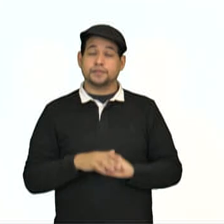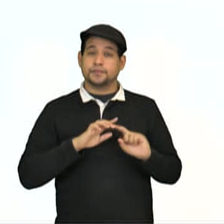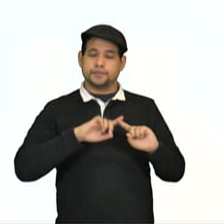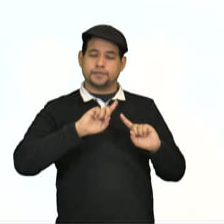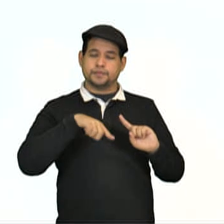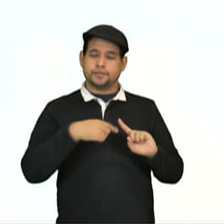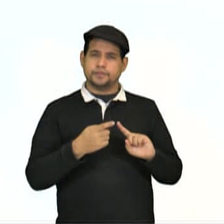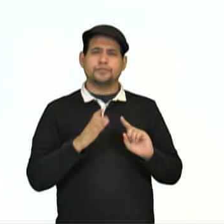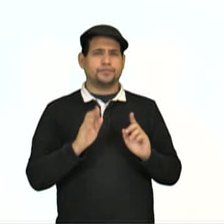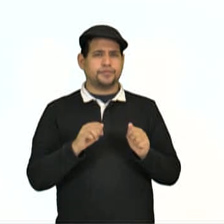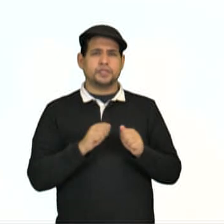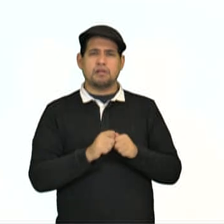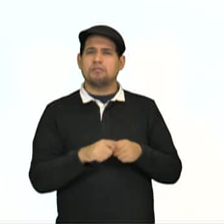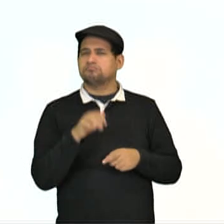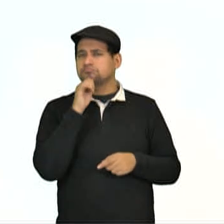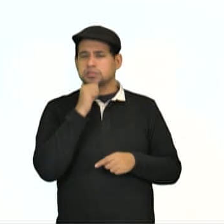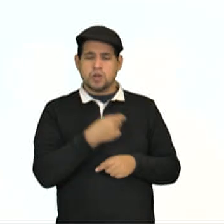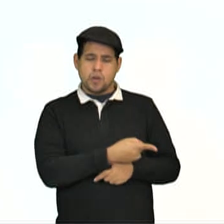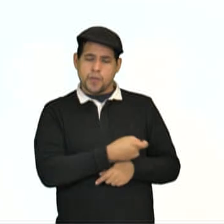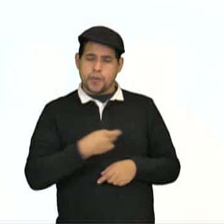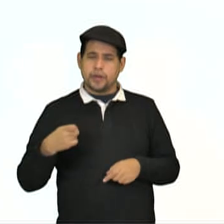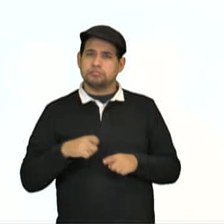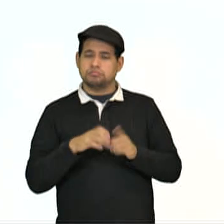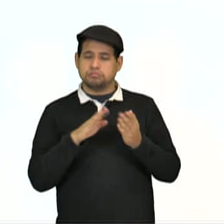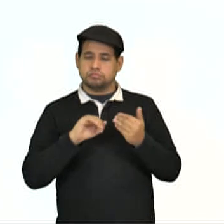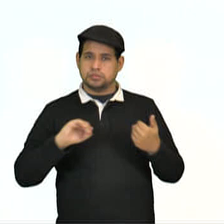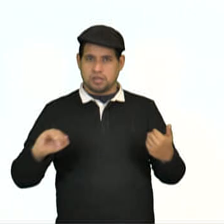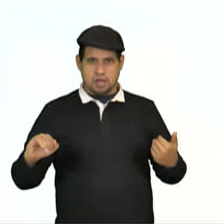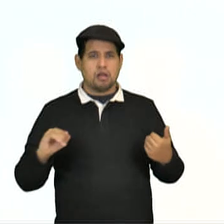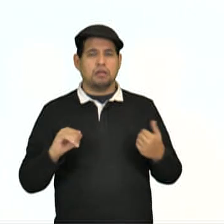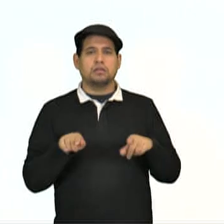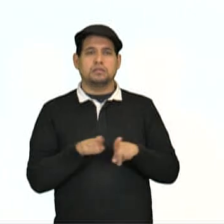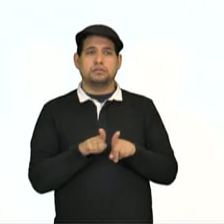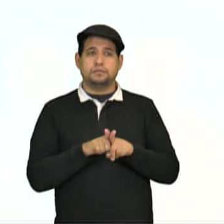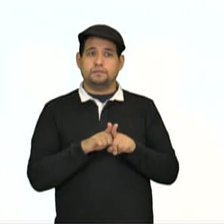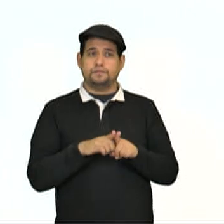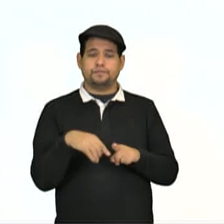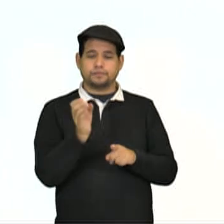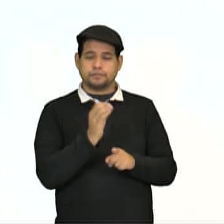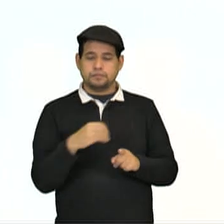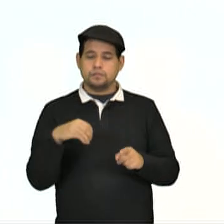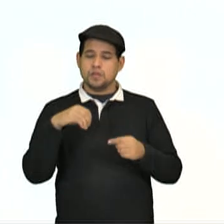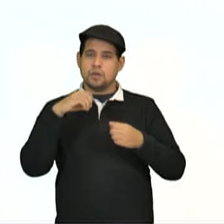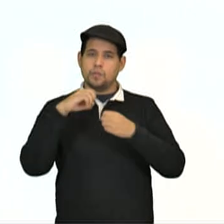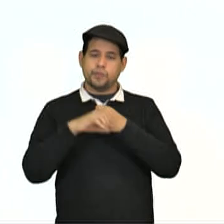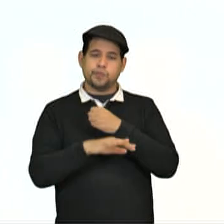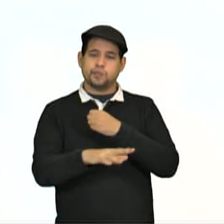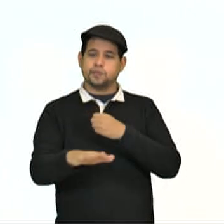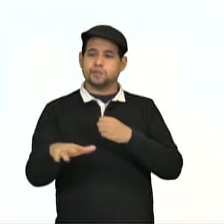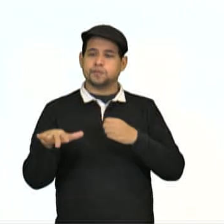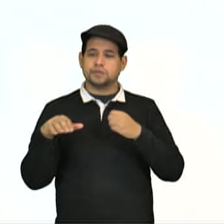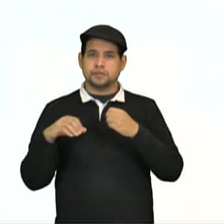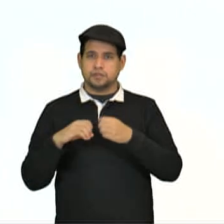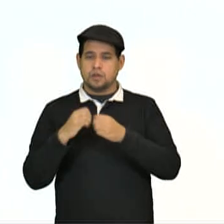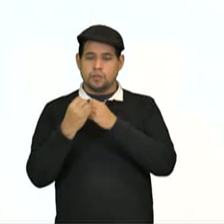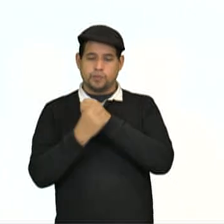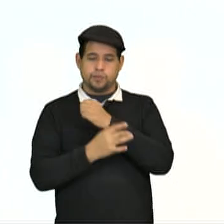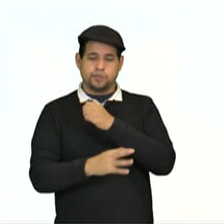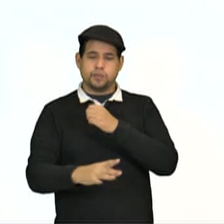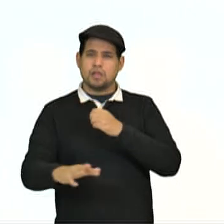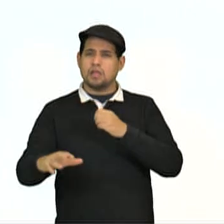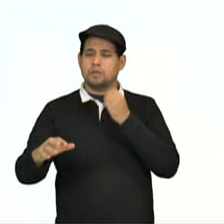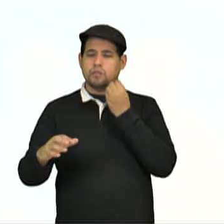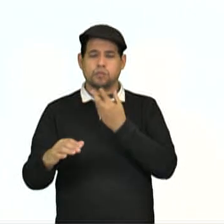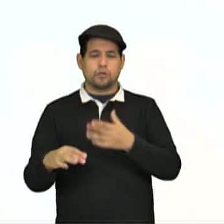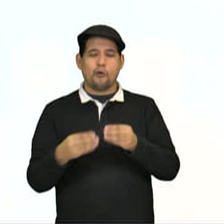Após a troca de espermatozoides, os animais separam e os ovos são eliminados para o meio externo. Então,